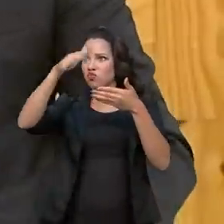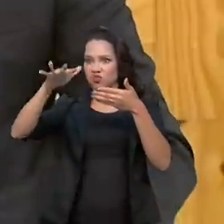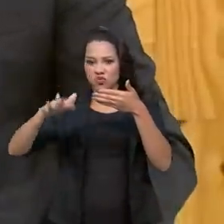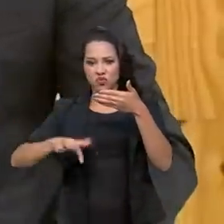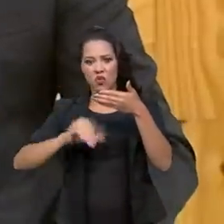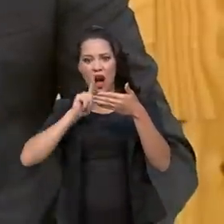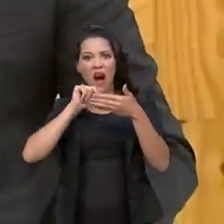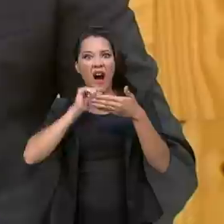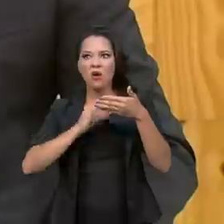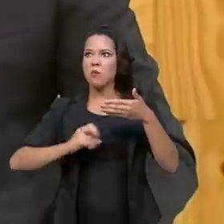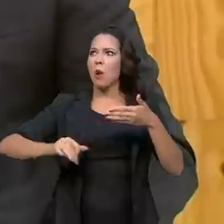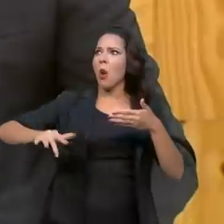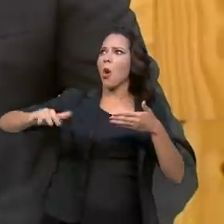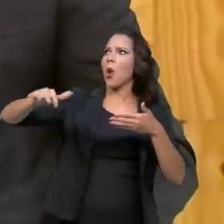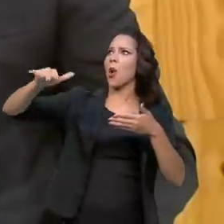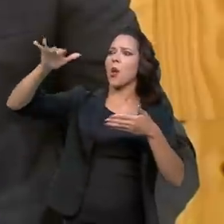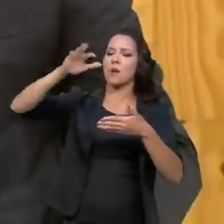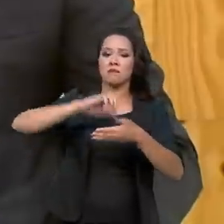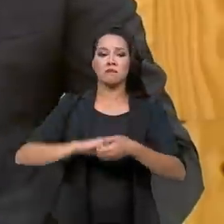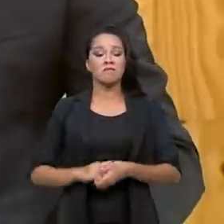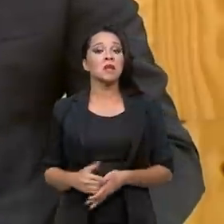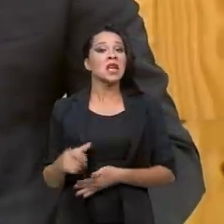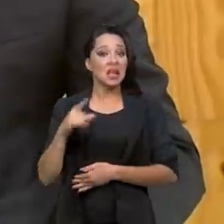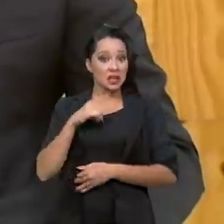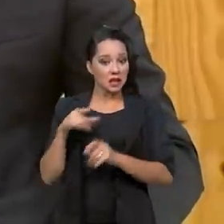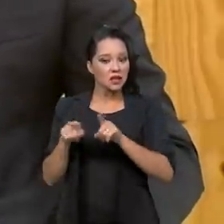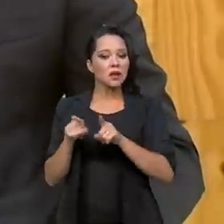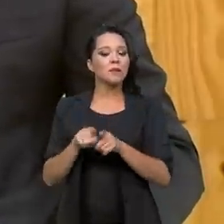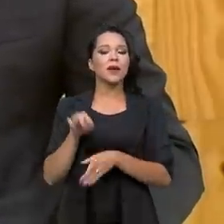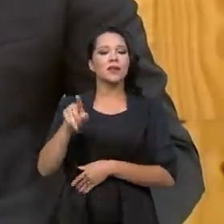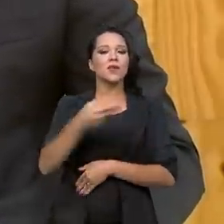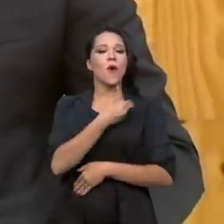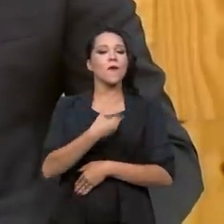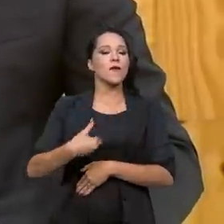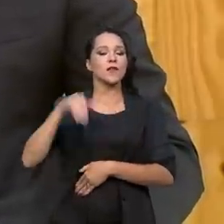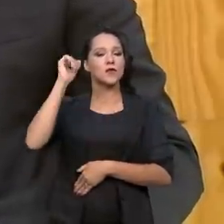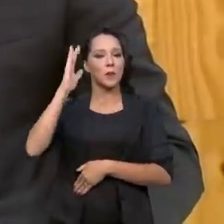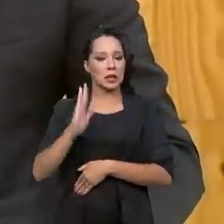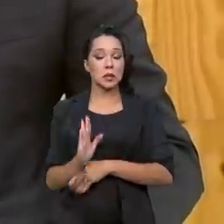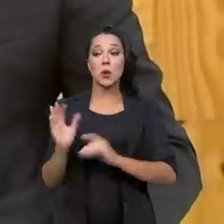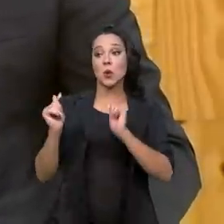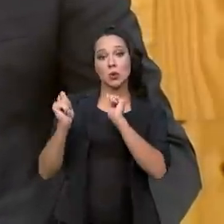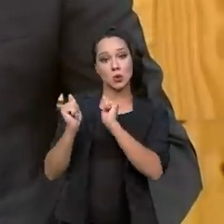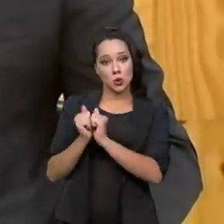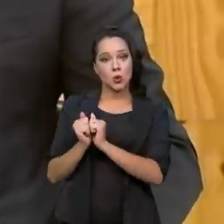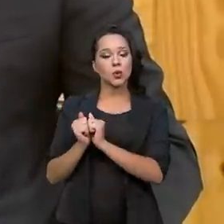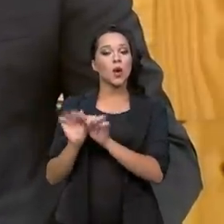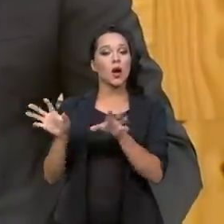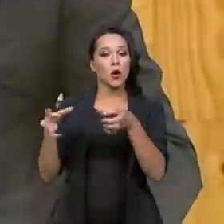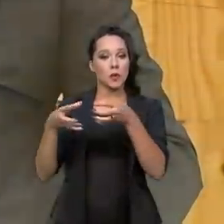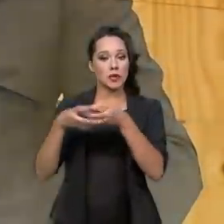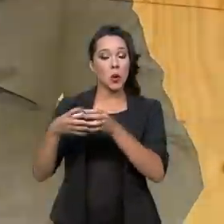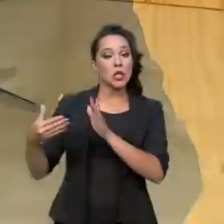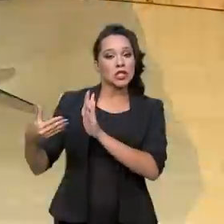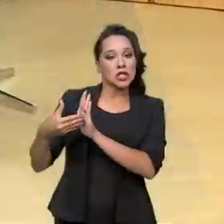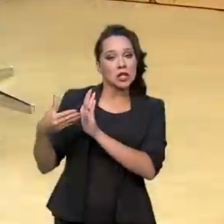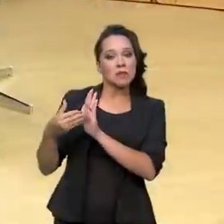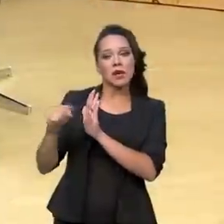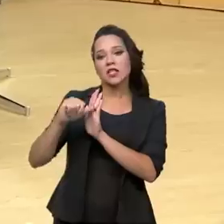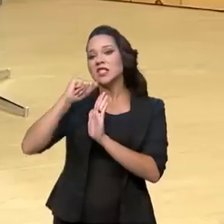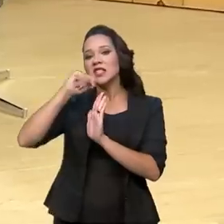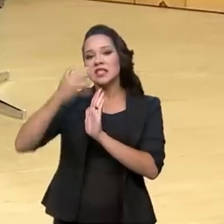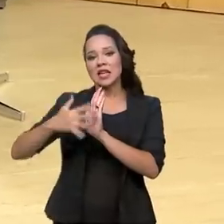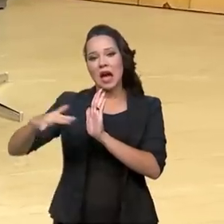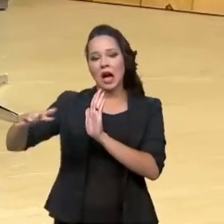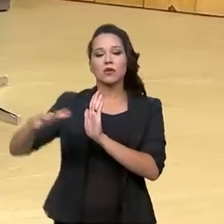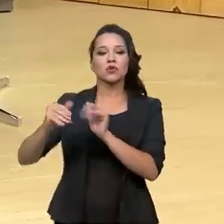caso tenha um dado mais preciso, e existe esse pleito do governo brasileiro junto à Comissão de Limites da Plataforma Continental